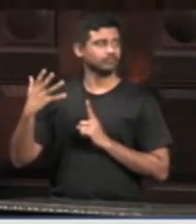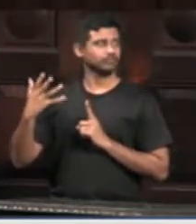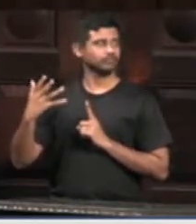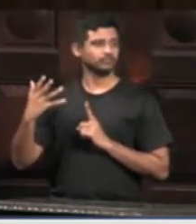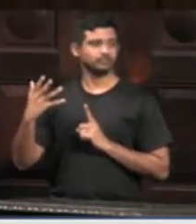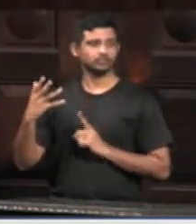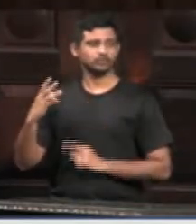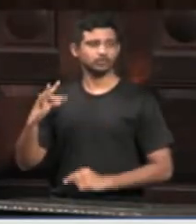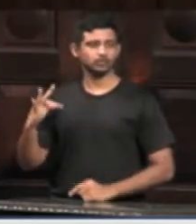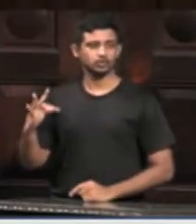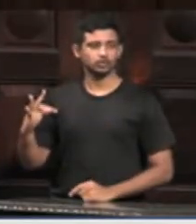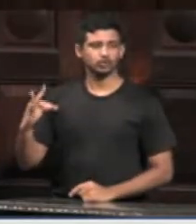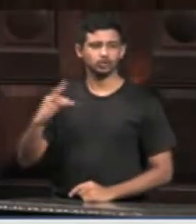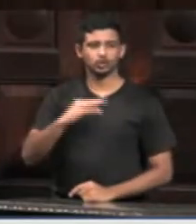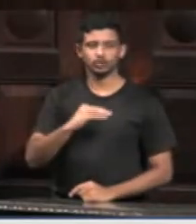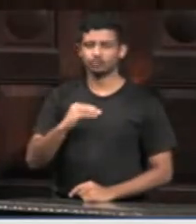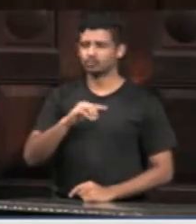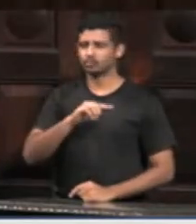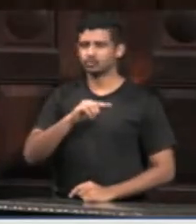posição